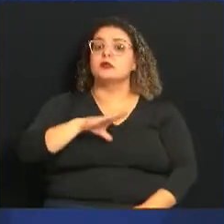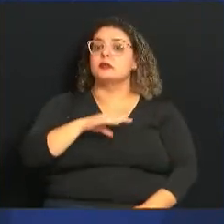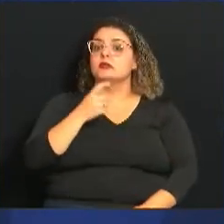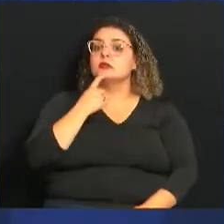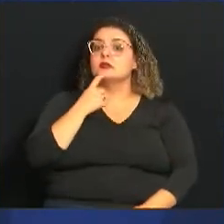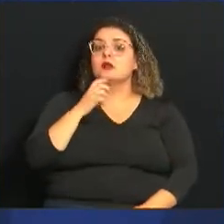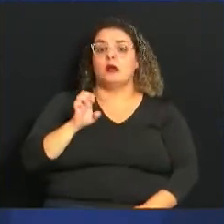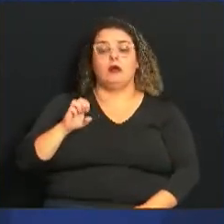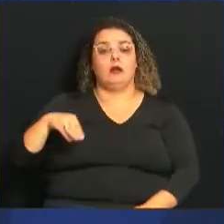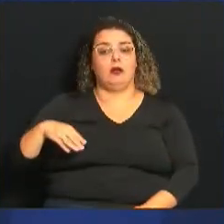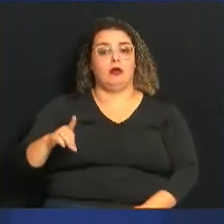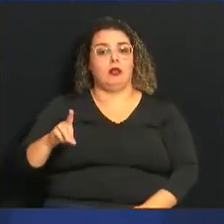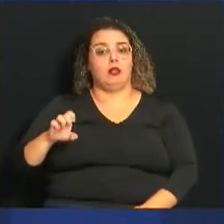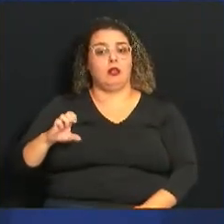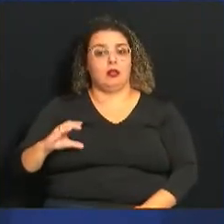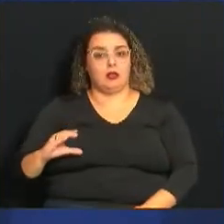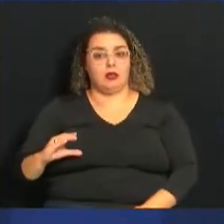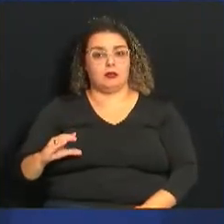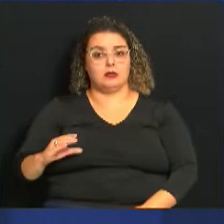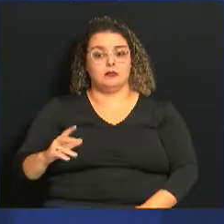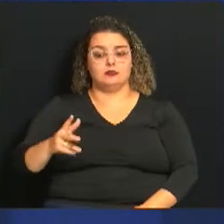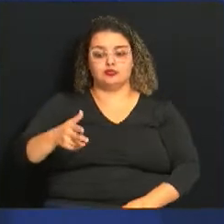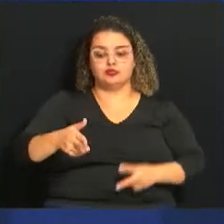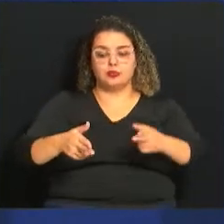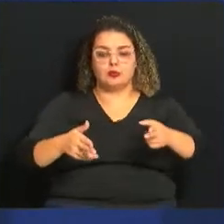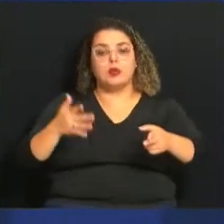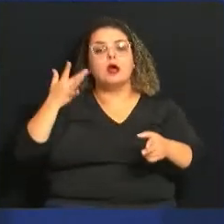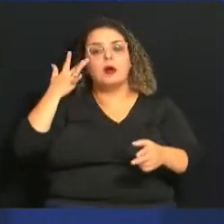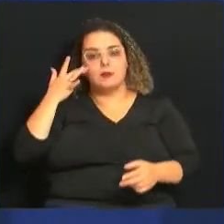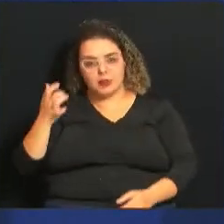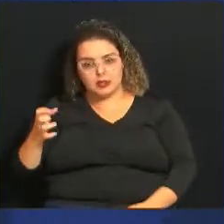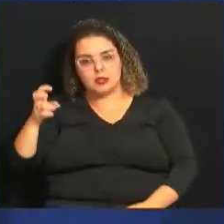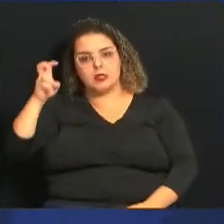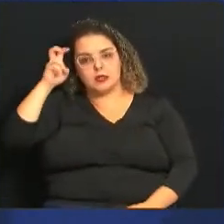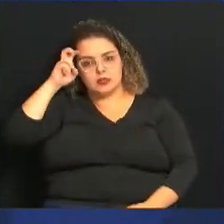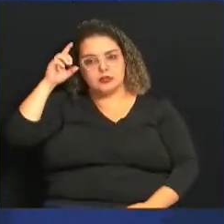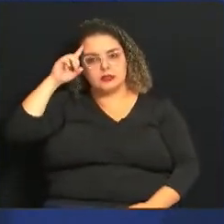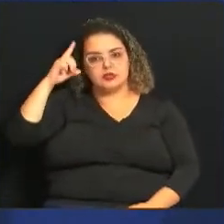INDEC vai interditar amanhã, quinta-feira,